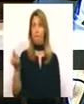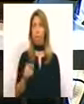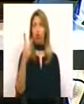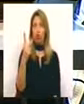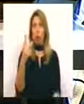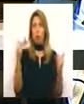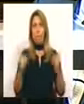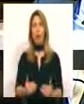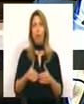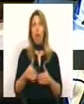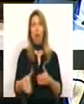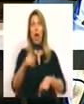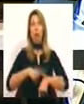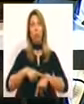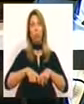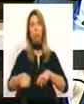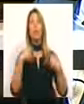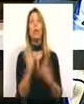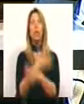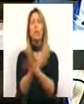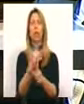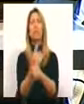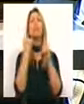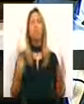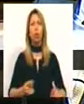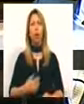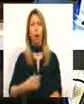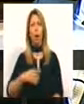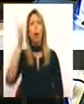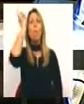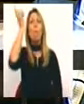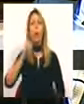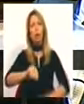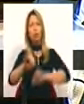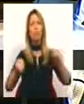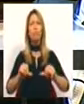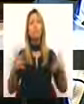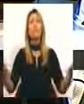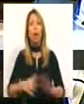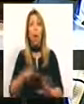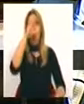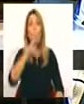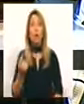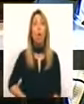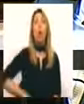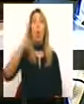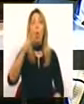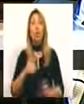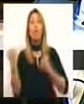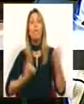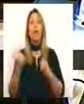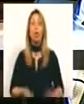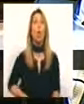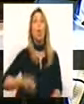bombeiros, os comandantes distritais, ainda não sabem quantos veículos, quantas equipas de ataque ao fogo,